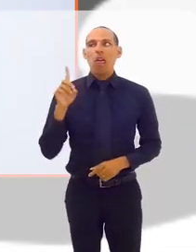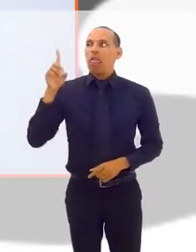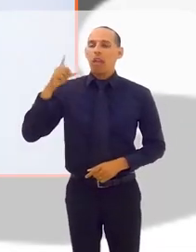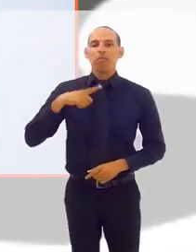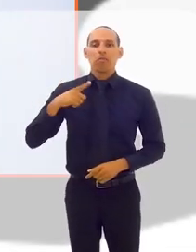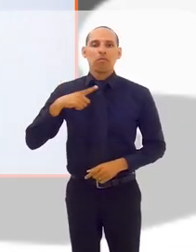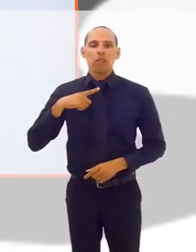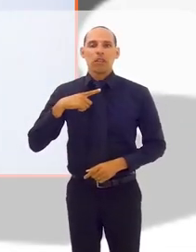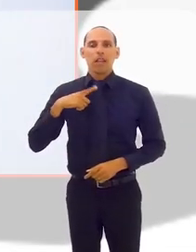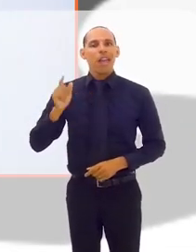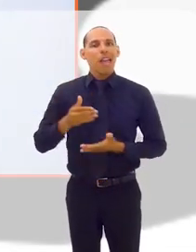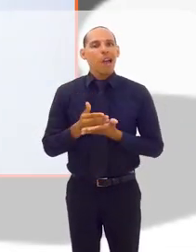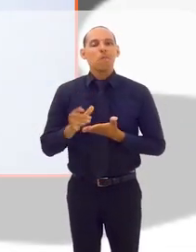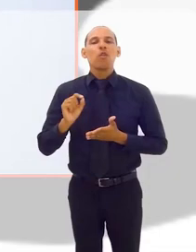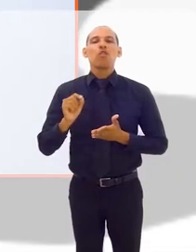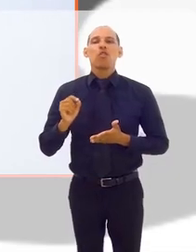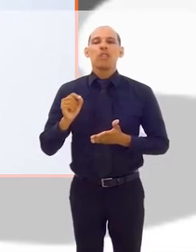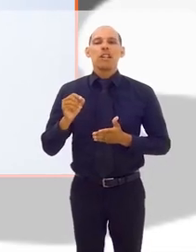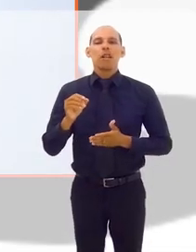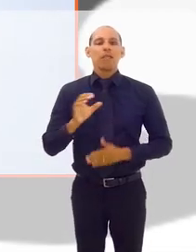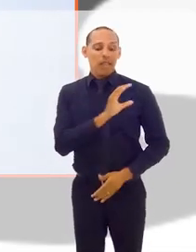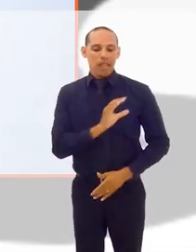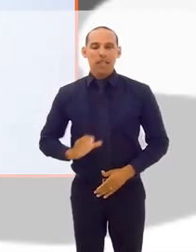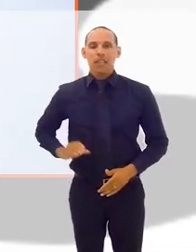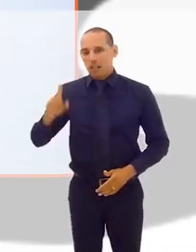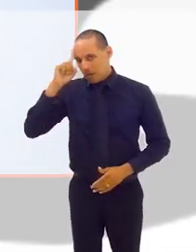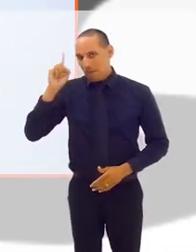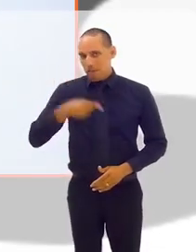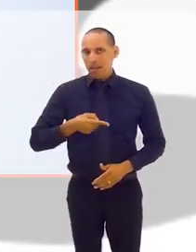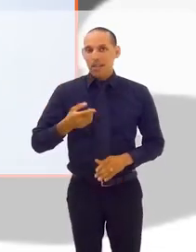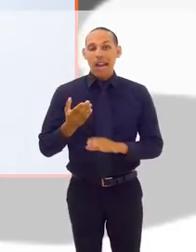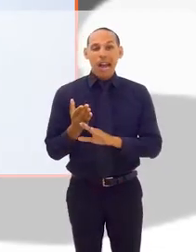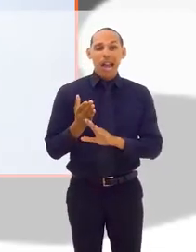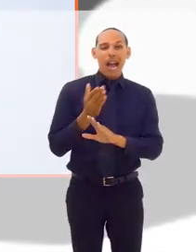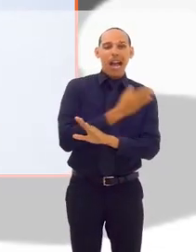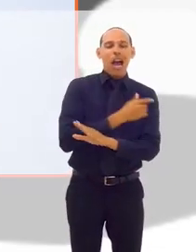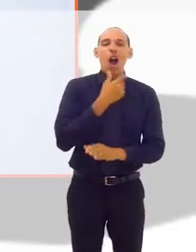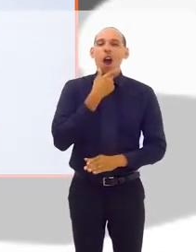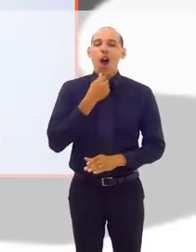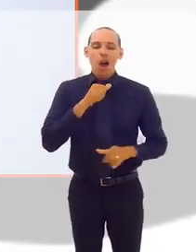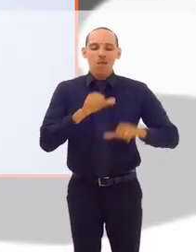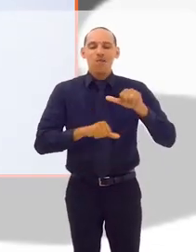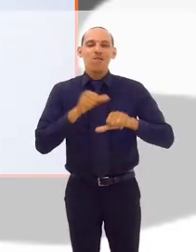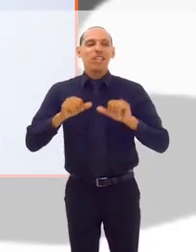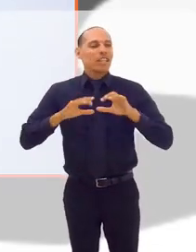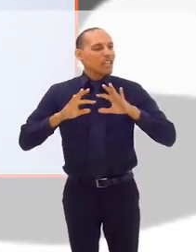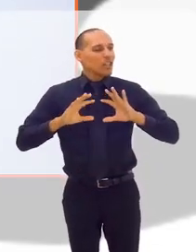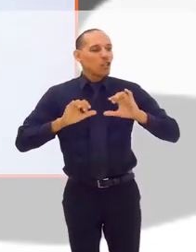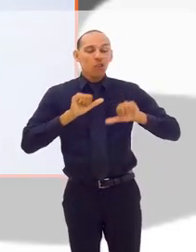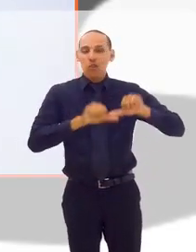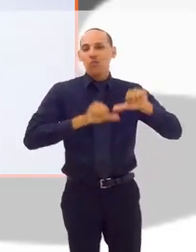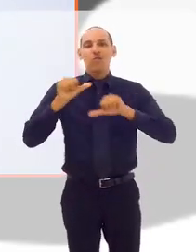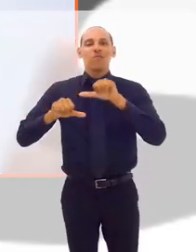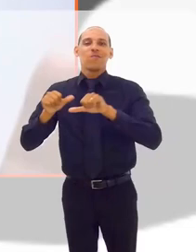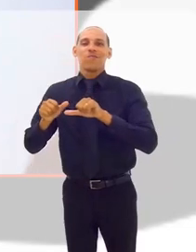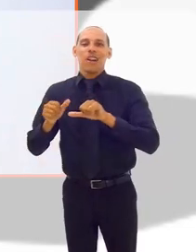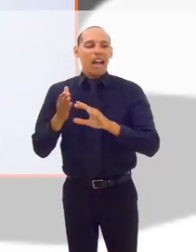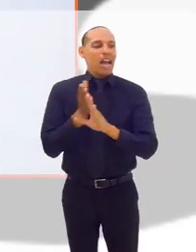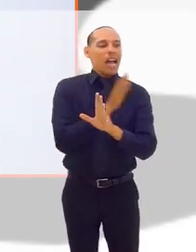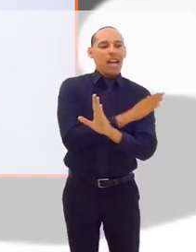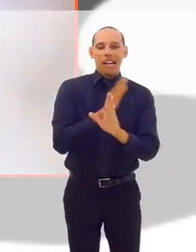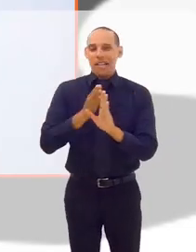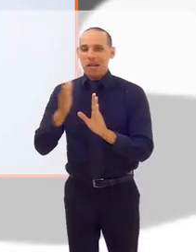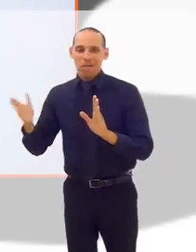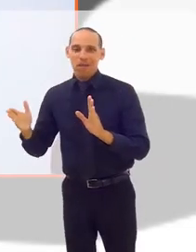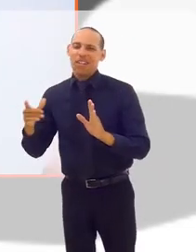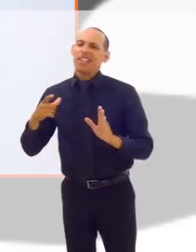um Deus, que foi o que originou a vinda de Cristo. São os antecessores do cara que mudou a história antes e depois dele, né? Mesmo